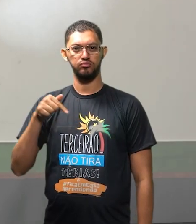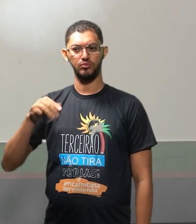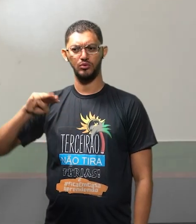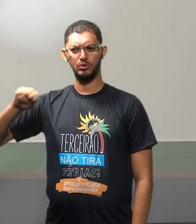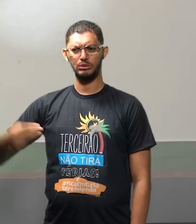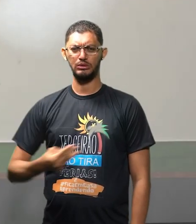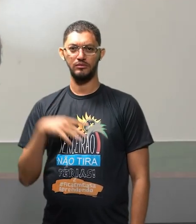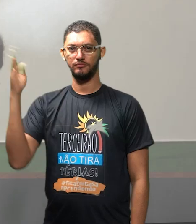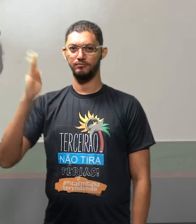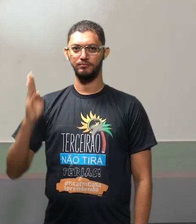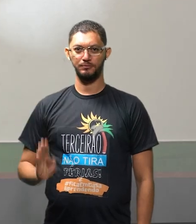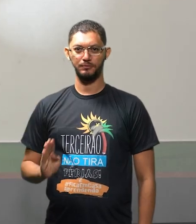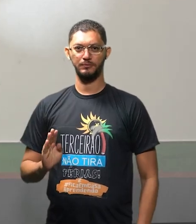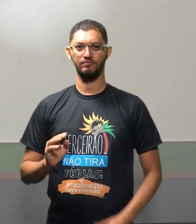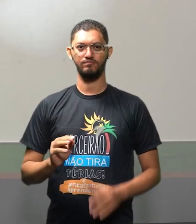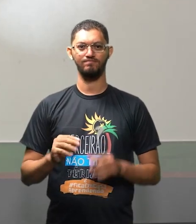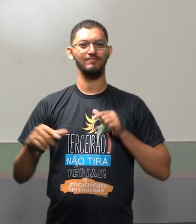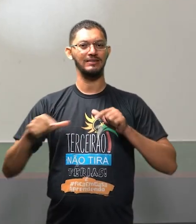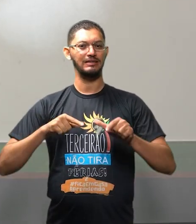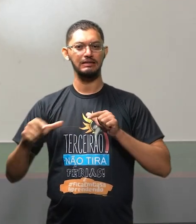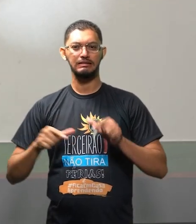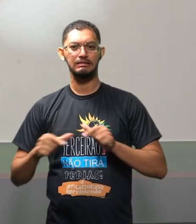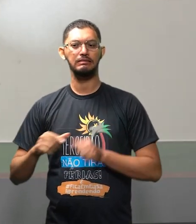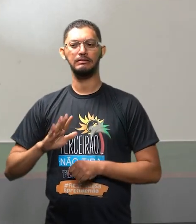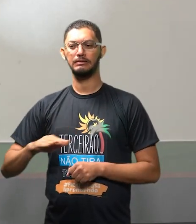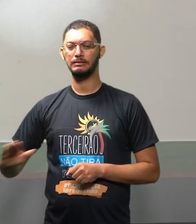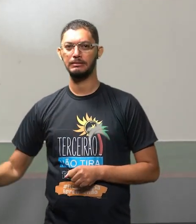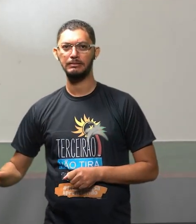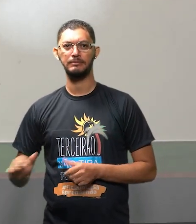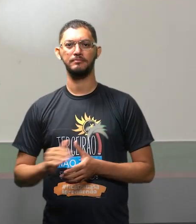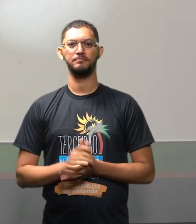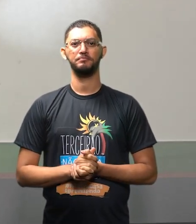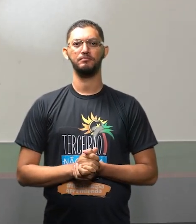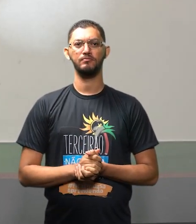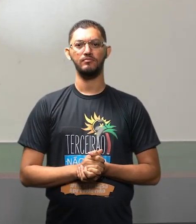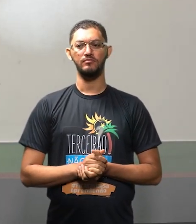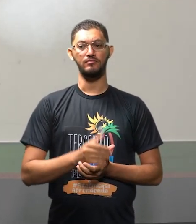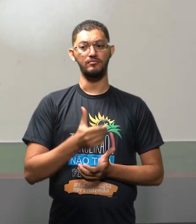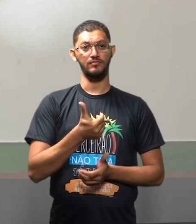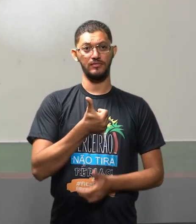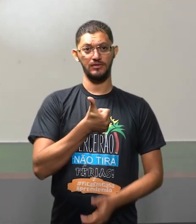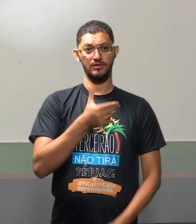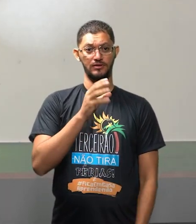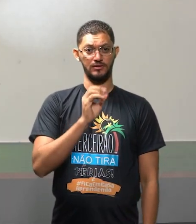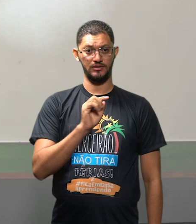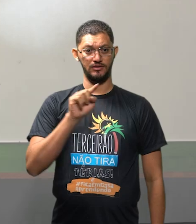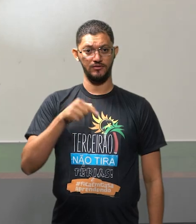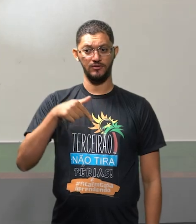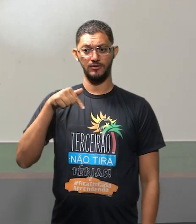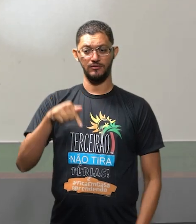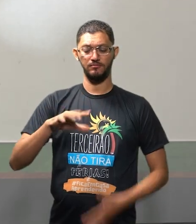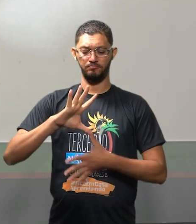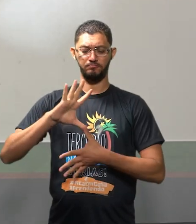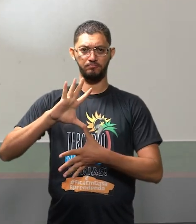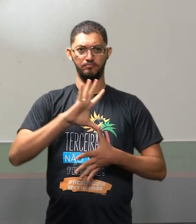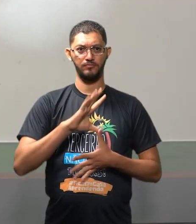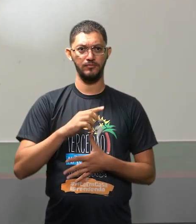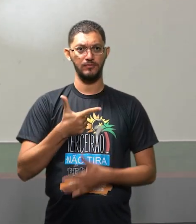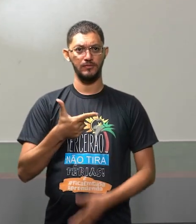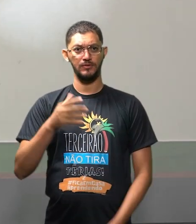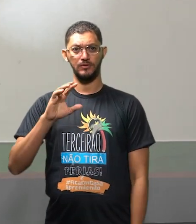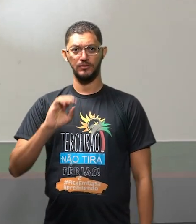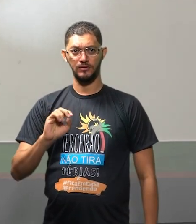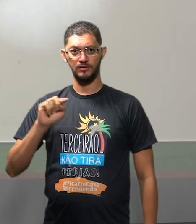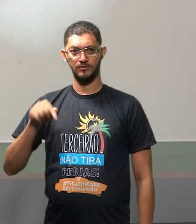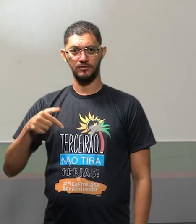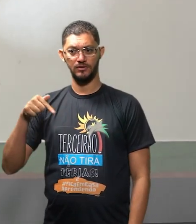A condição de trabalho, né, irregular está no Brasil, 10,7 na América como um todo, 2,7 milhões no